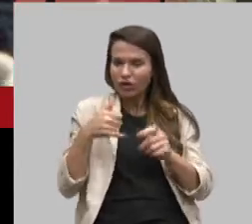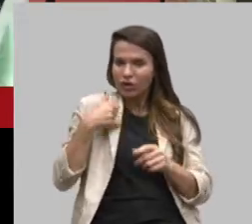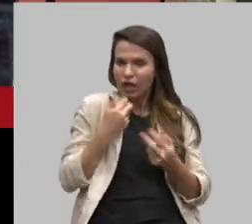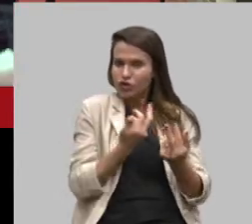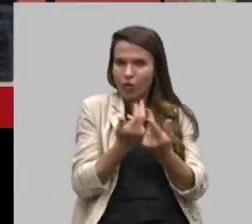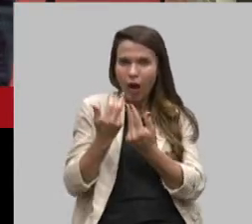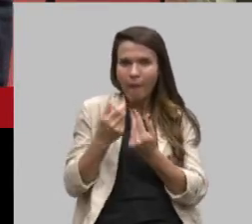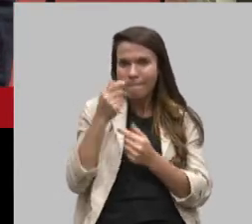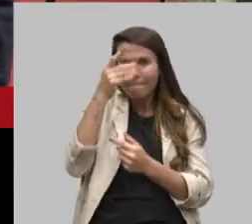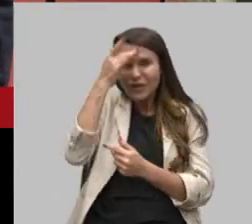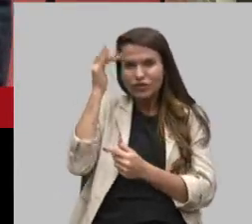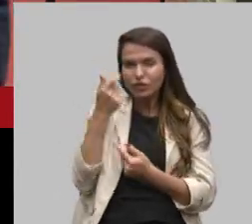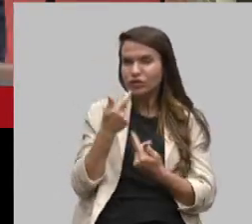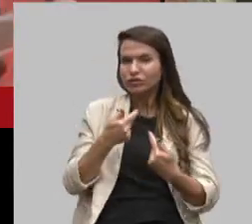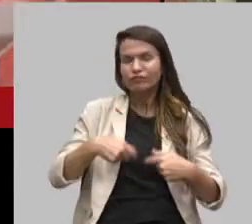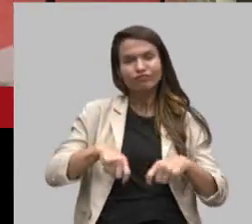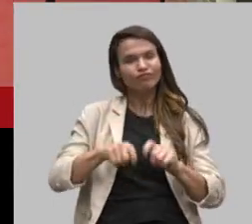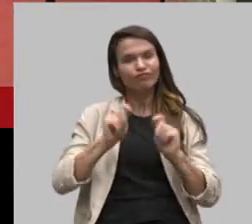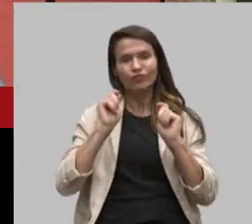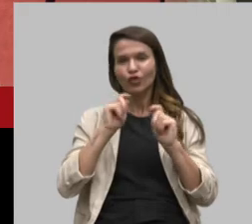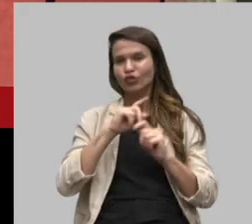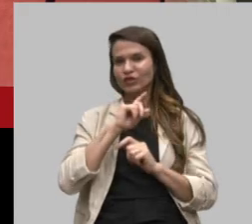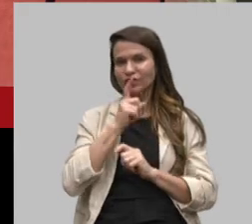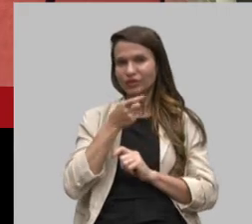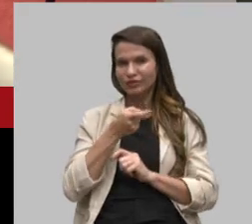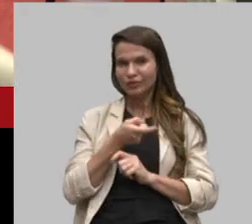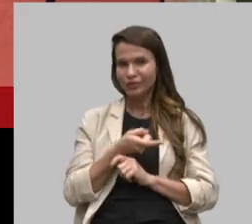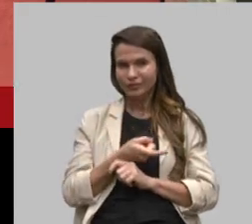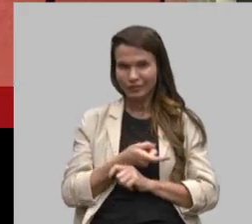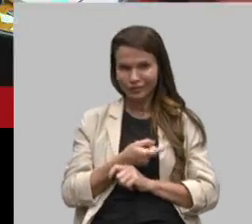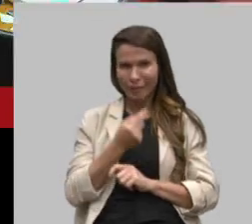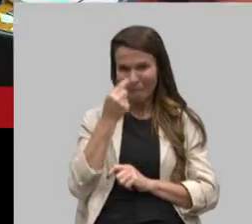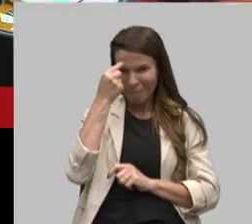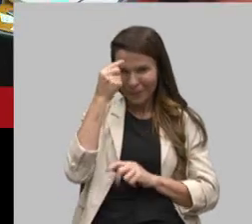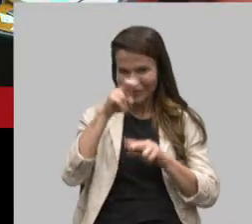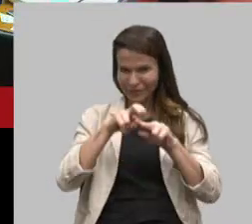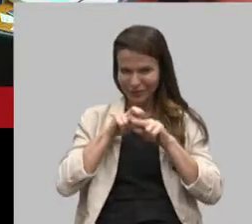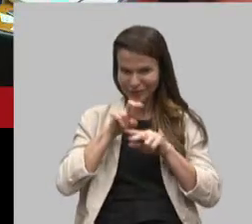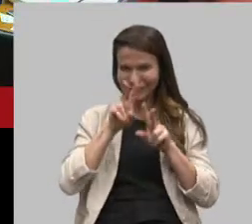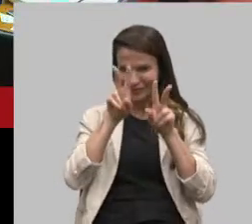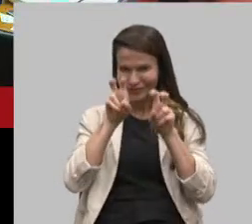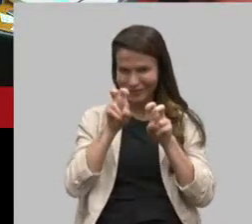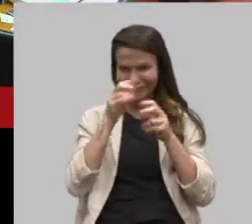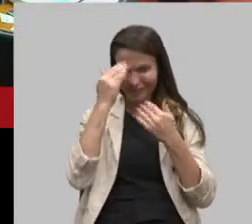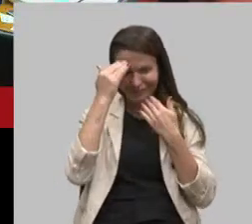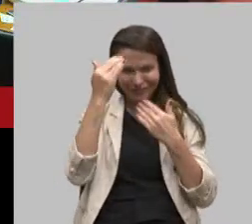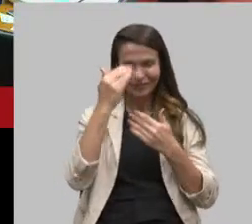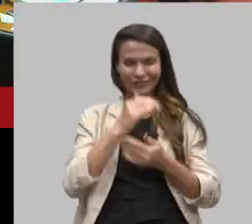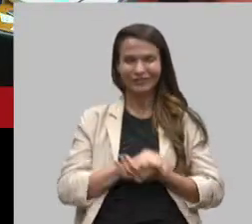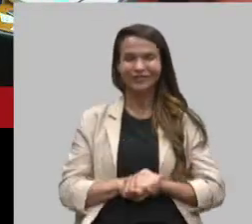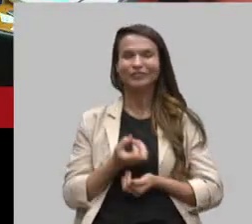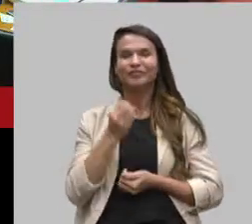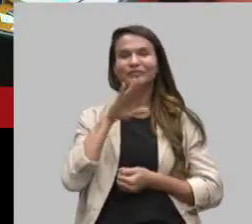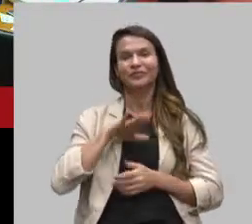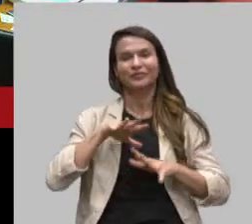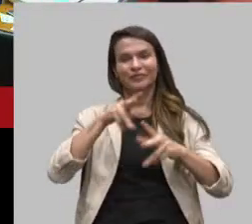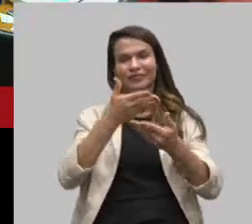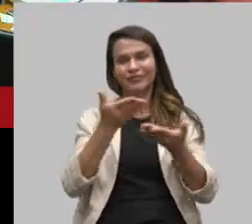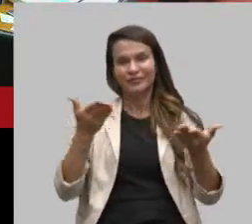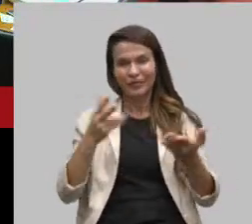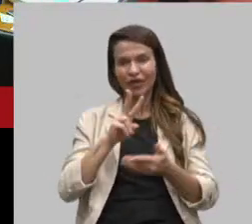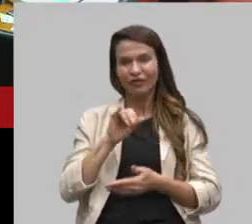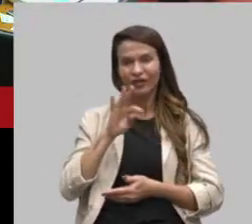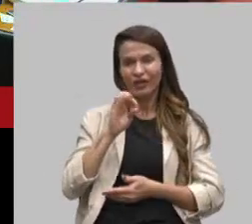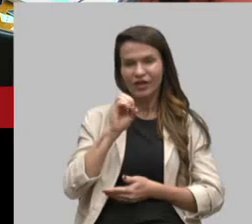que não tiveram possibilidade P sobre isso obgada Boa tarde a todos eu sou vor mois